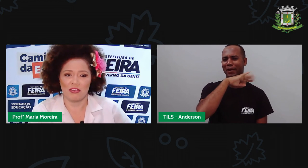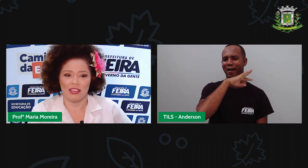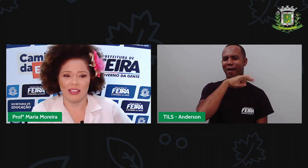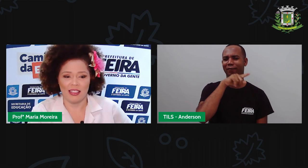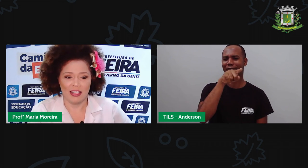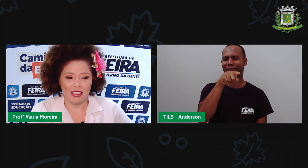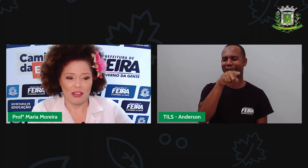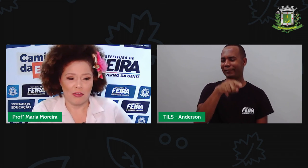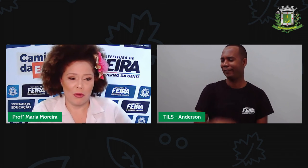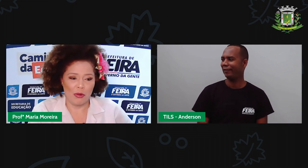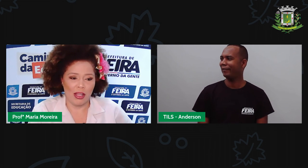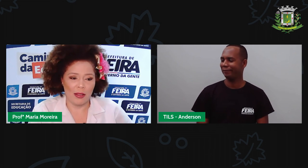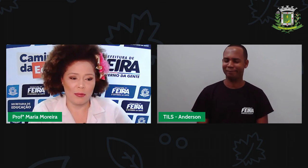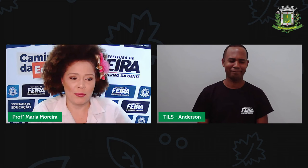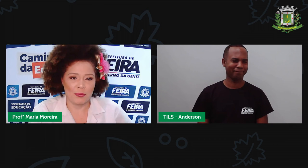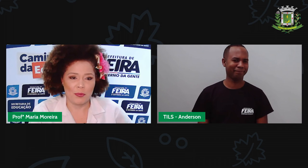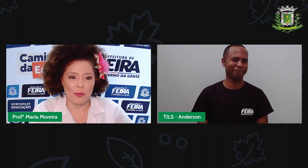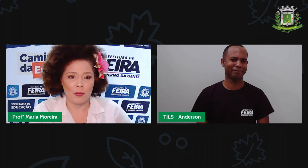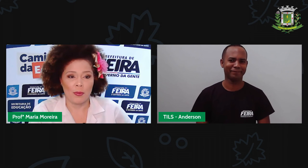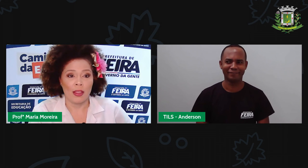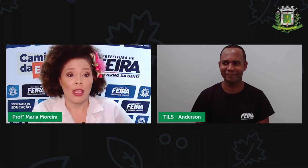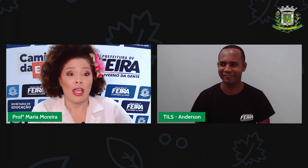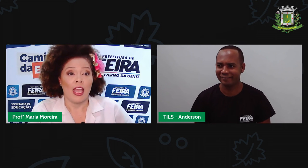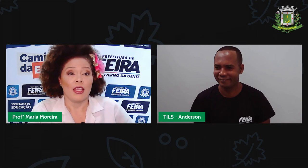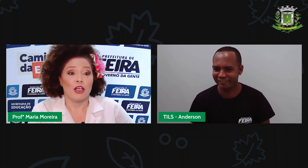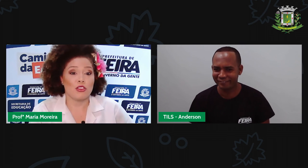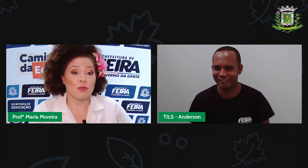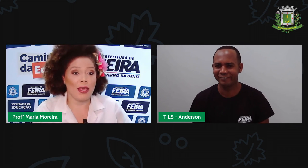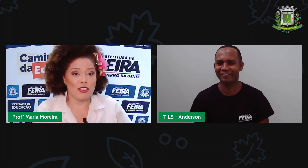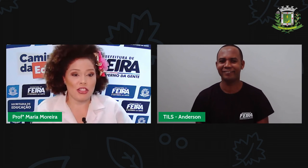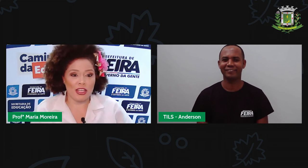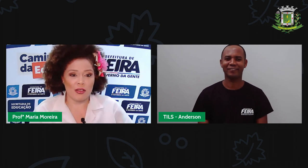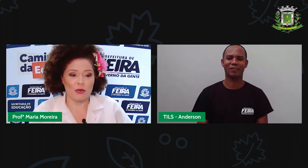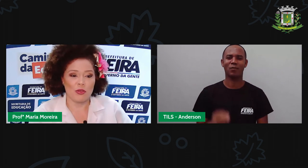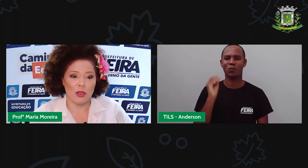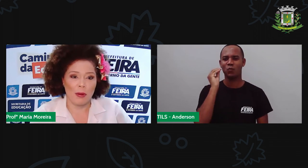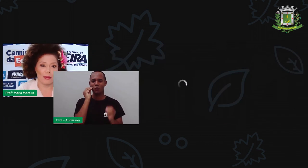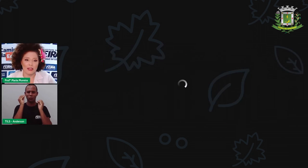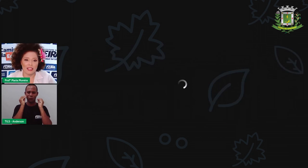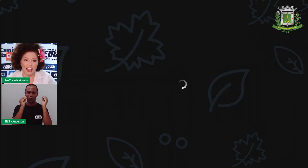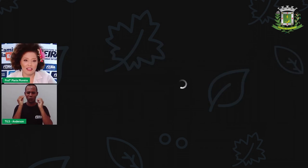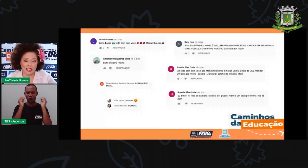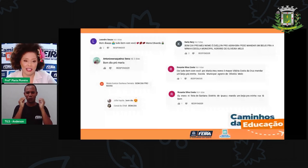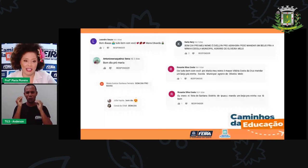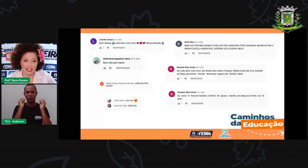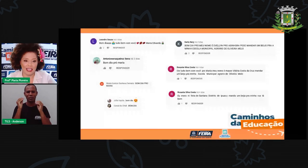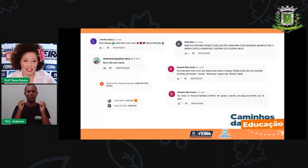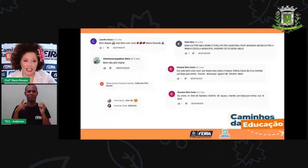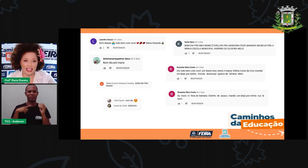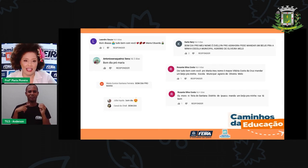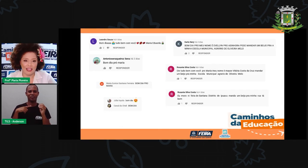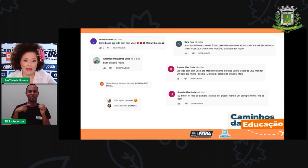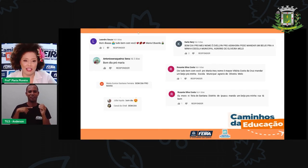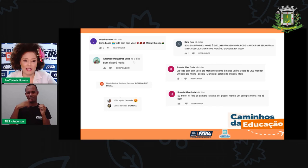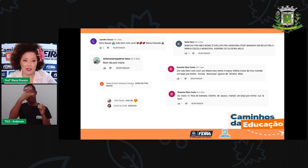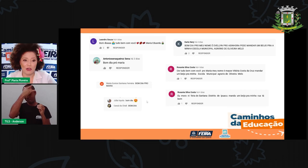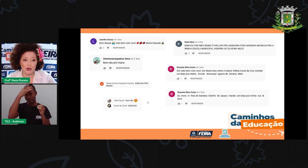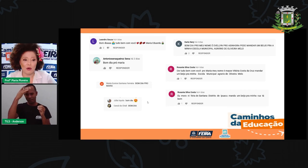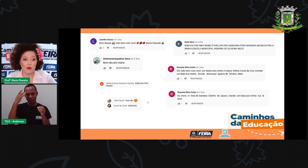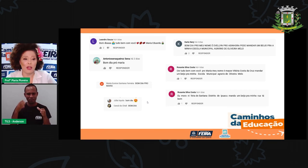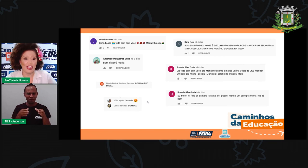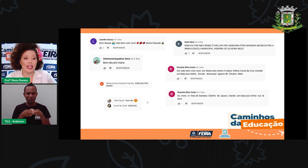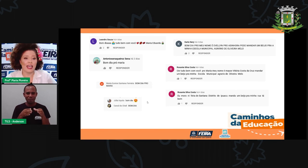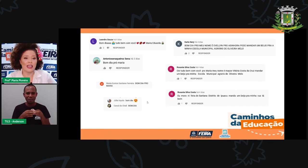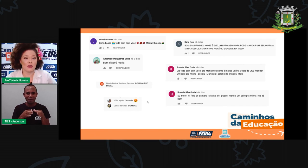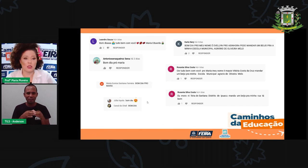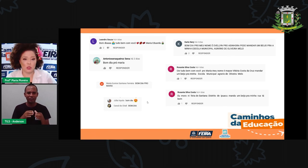que é isso jovem Vamos lá os nossos beijinhos só para votar slide aqui olha